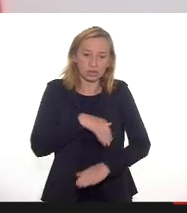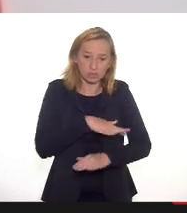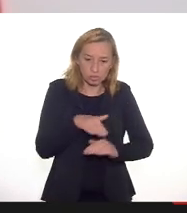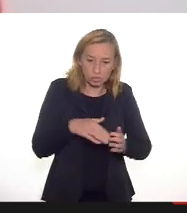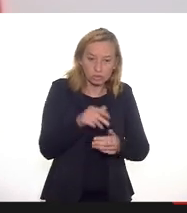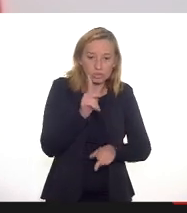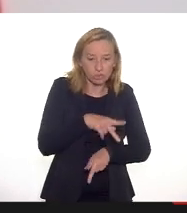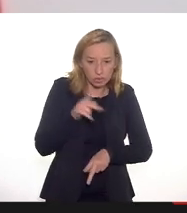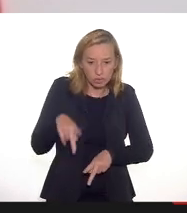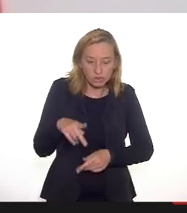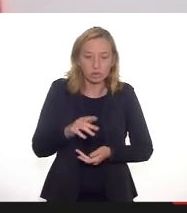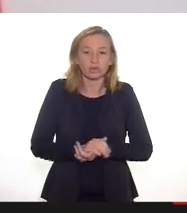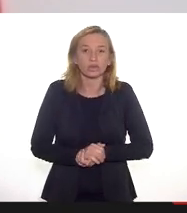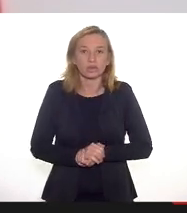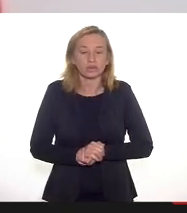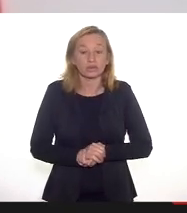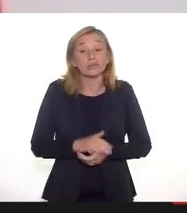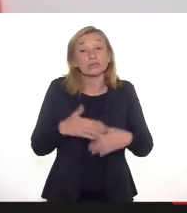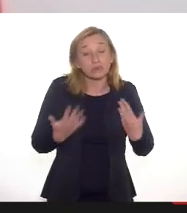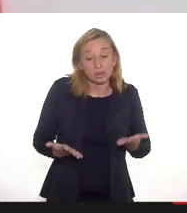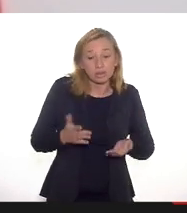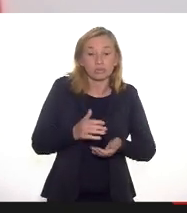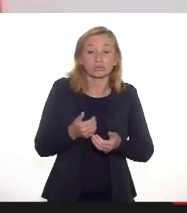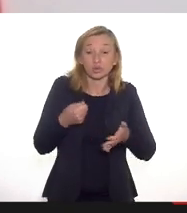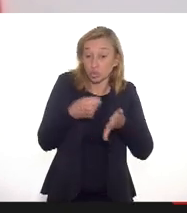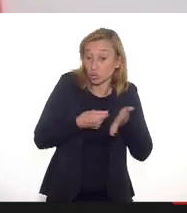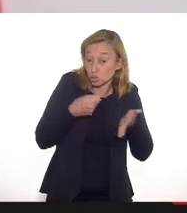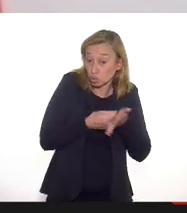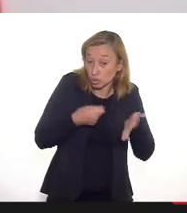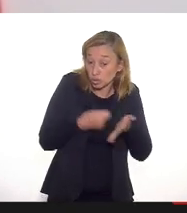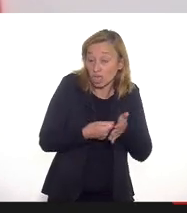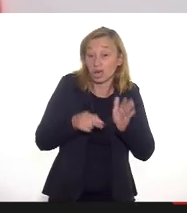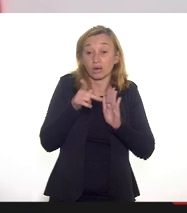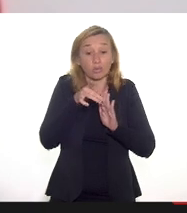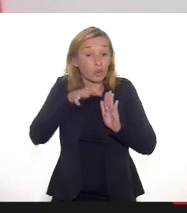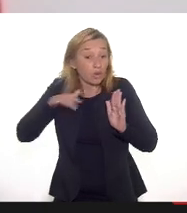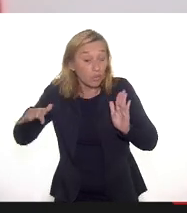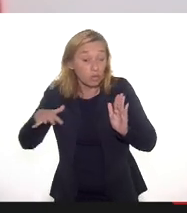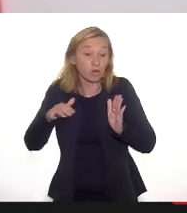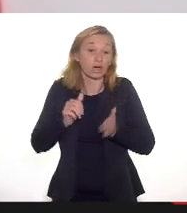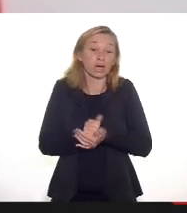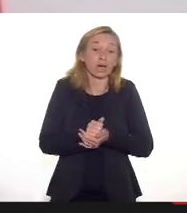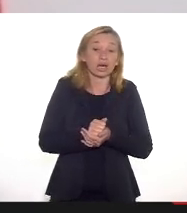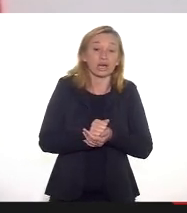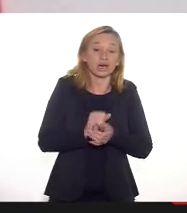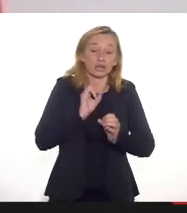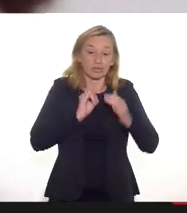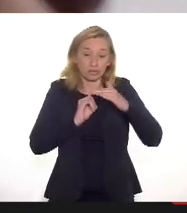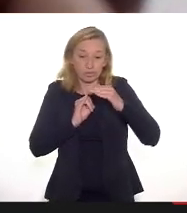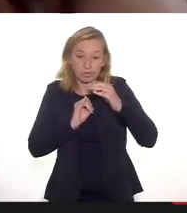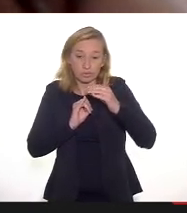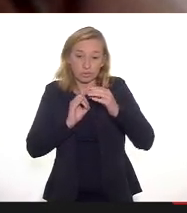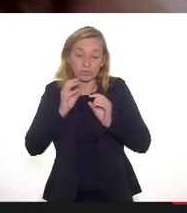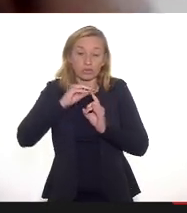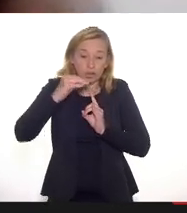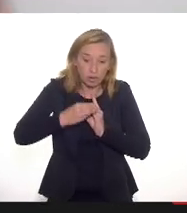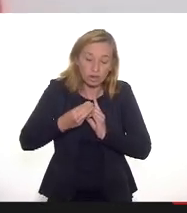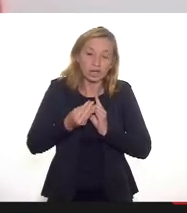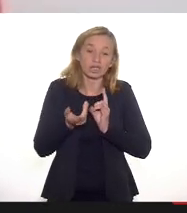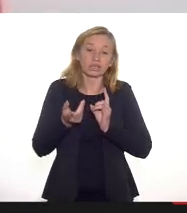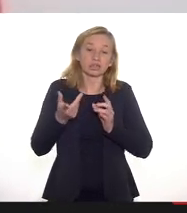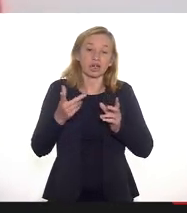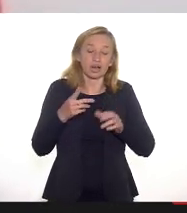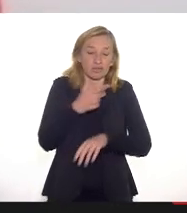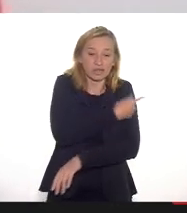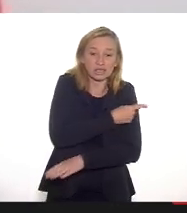dos professores. Então, a gente tem que lutar, segundo os protocolos, né? A Fiocruz está aí para isso, pela vacinação de todos os profissionais